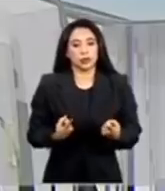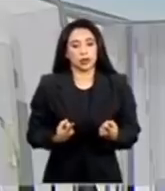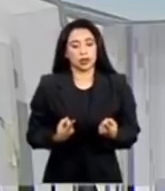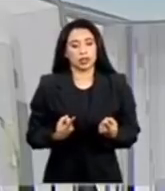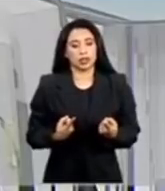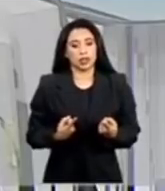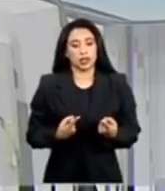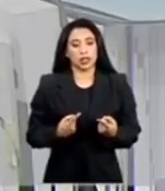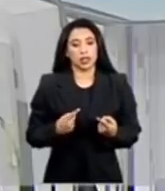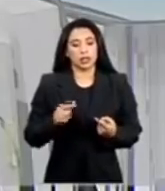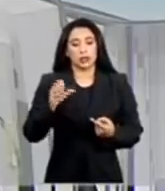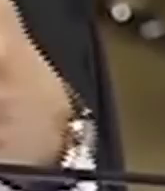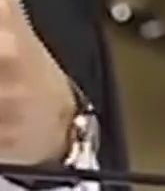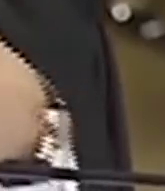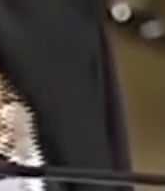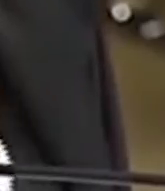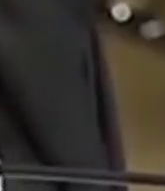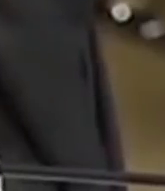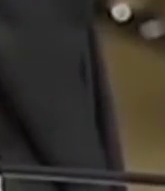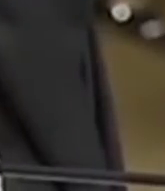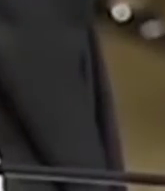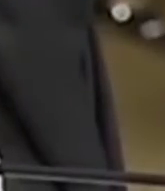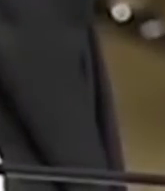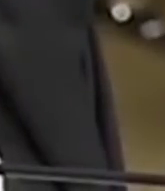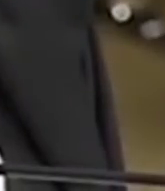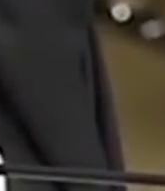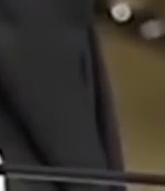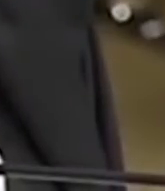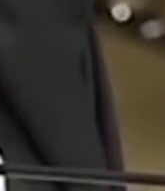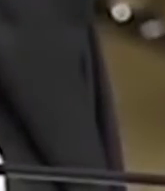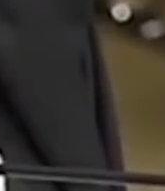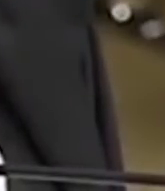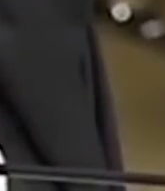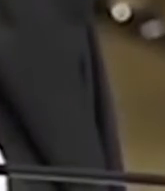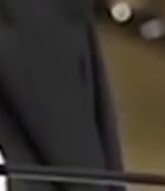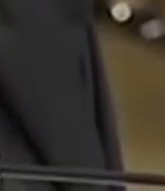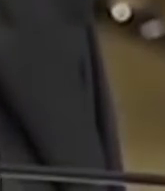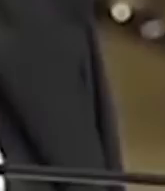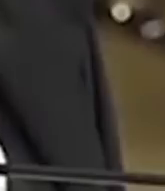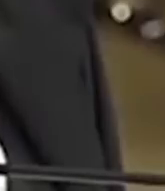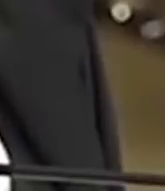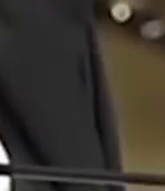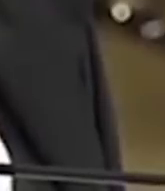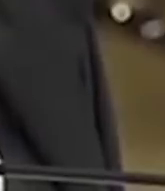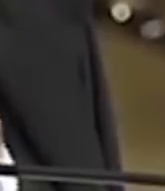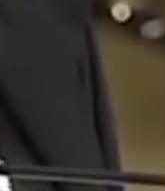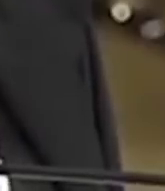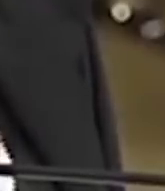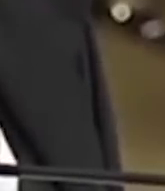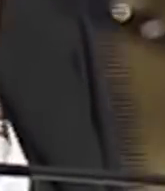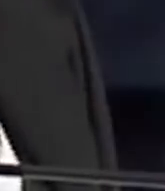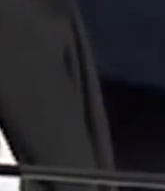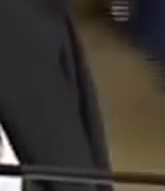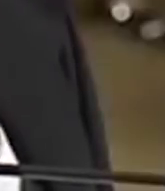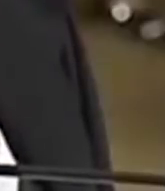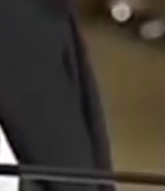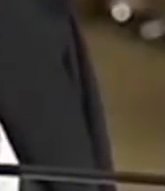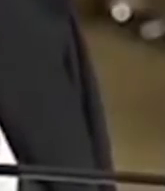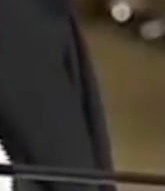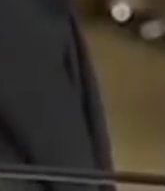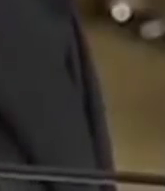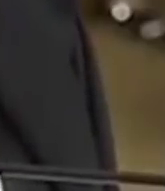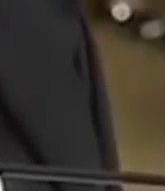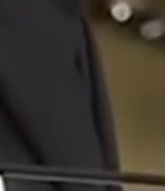no Supremo Tribunal Federal? A segunda questão levantada pelo eminente ministro Celso, do avião, obviamente que isso